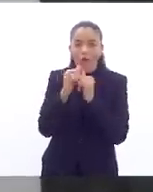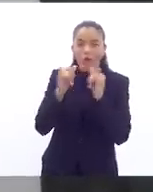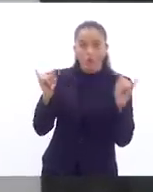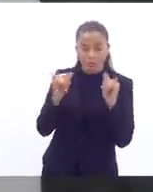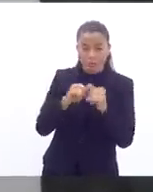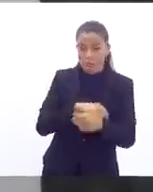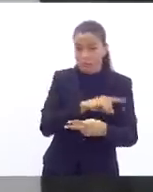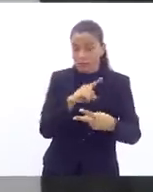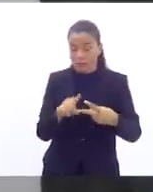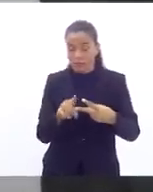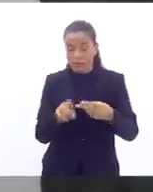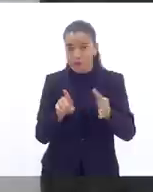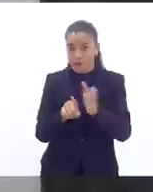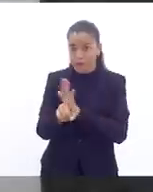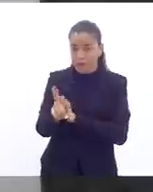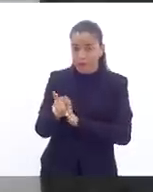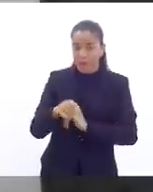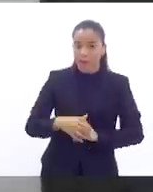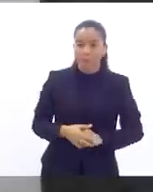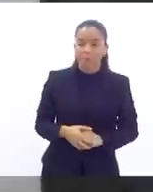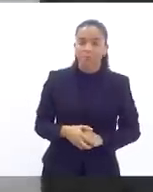segunda pergunta